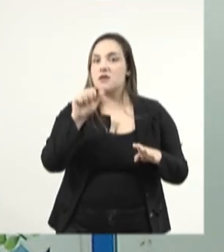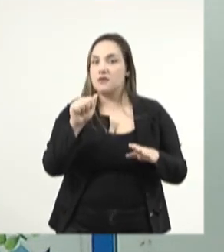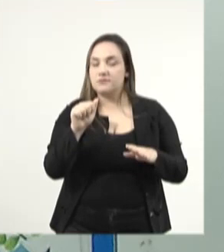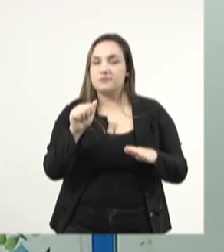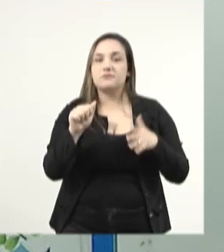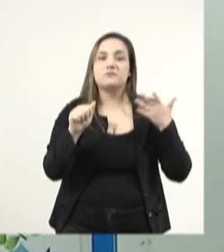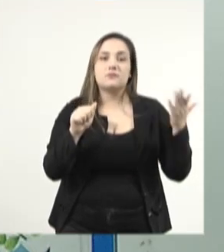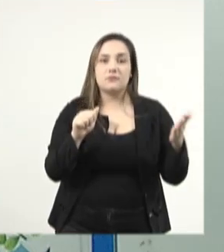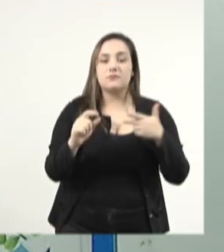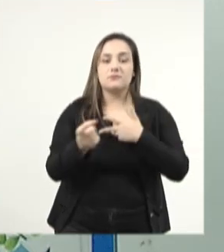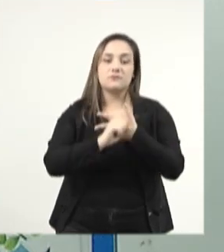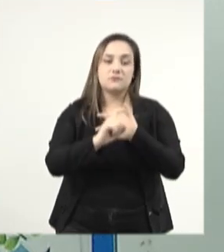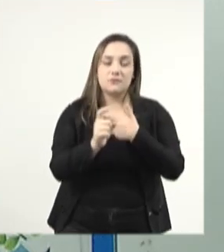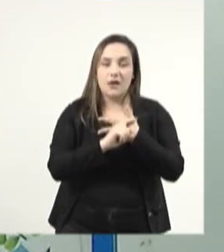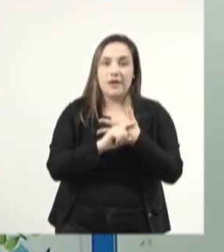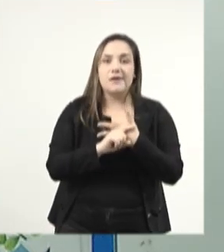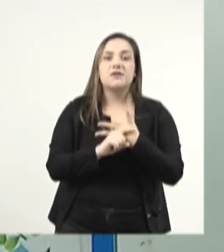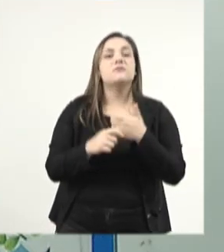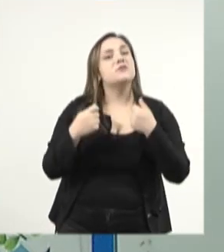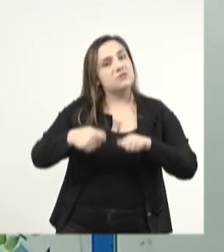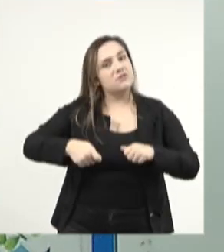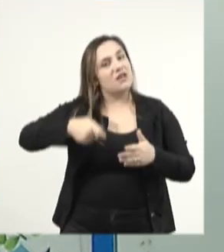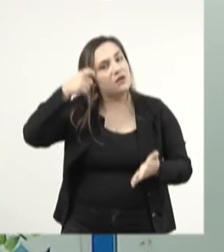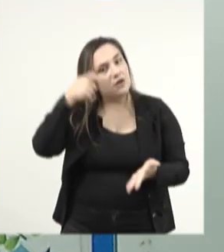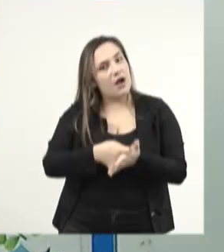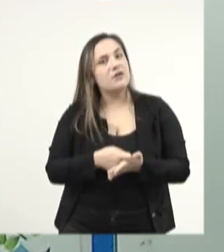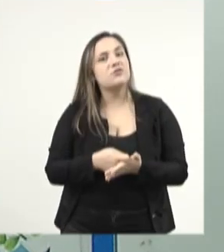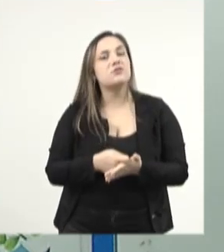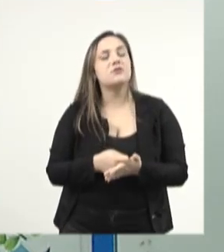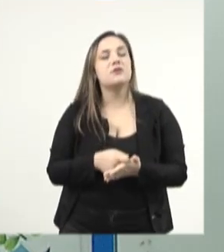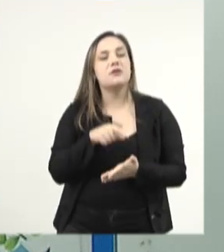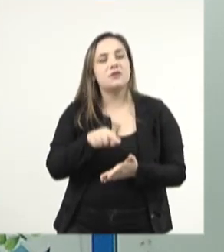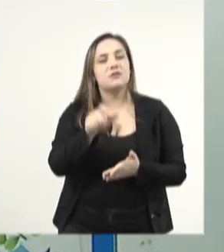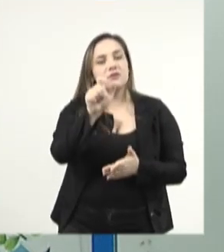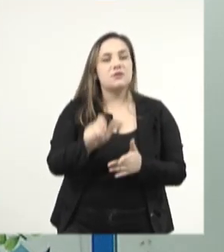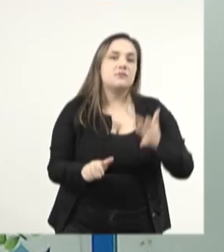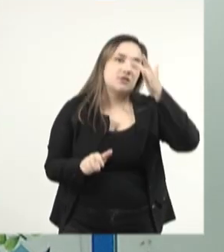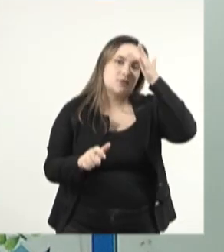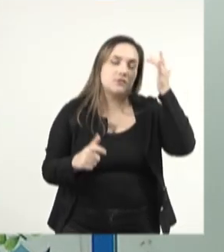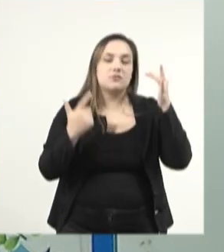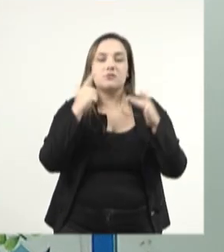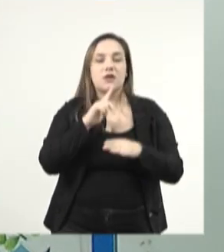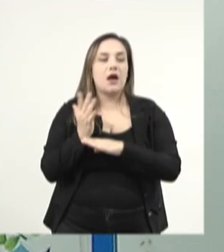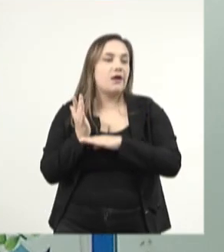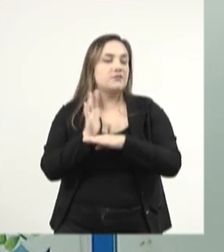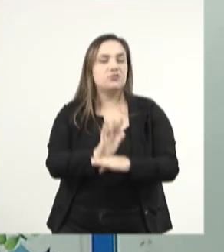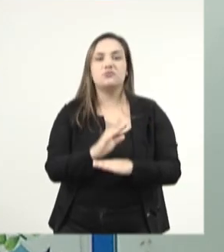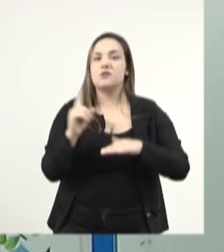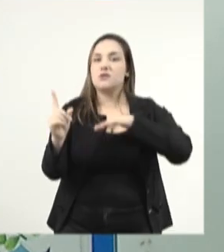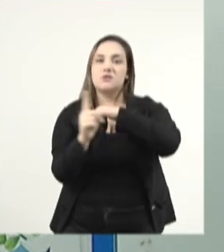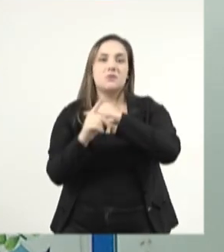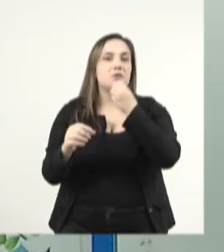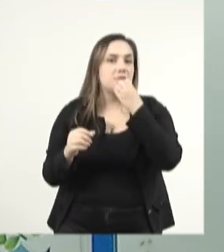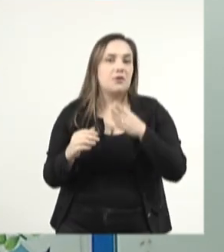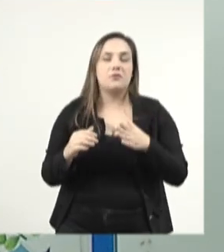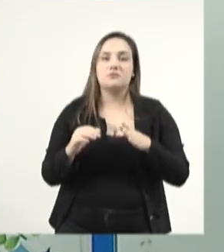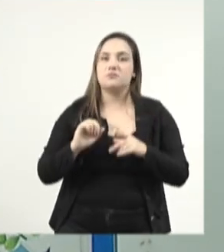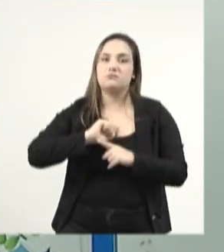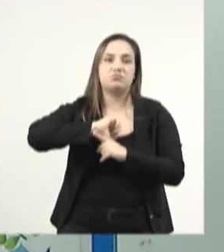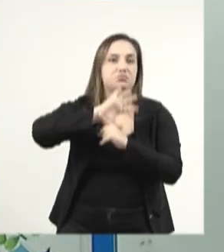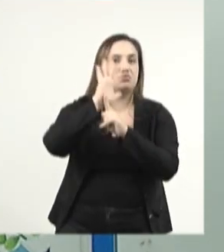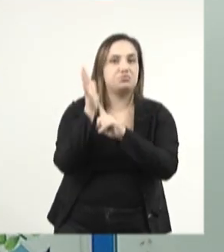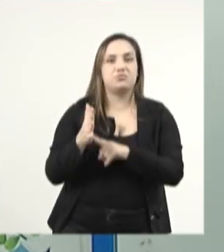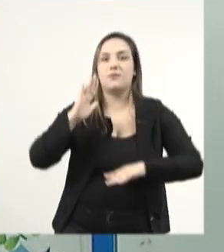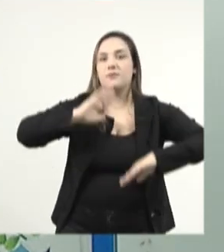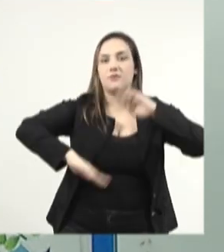o Poder Executivo Estadual precisa garantir que essa pessoa tenha o atendimento amplo, de